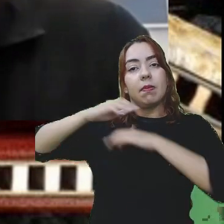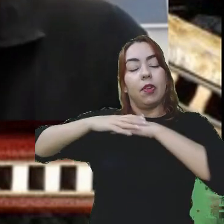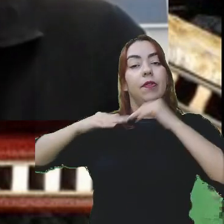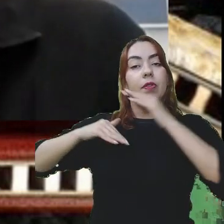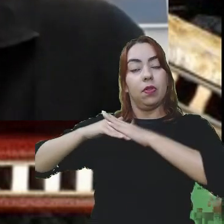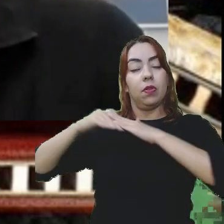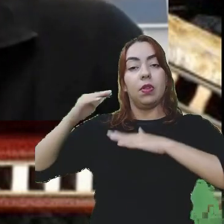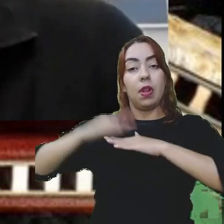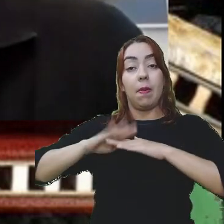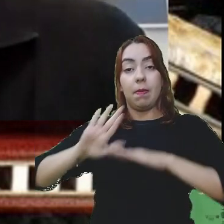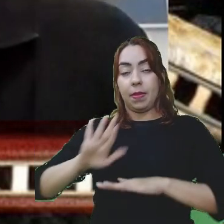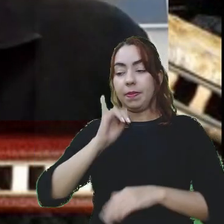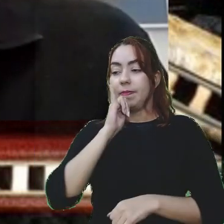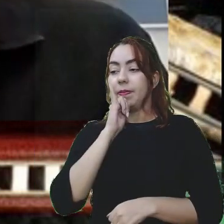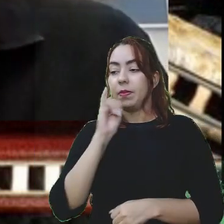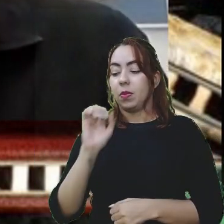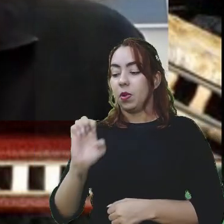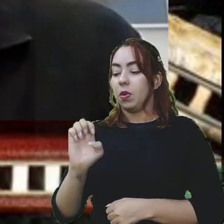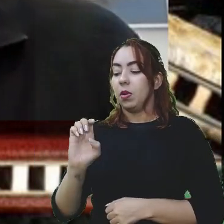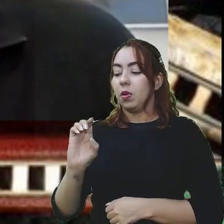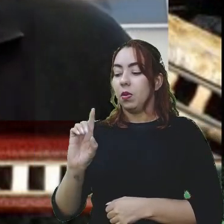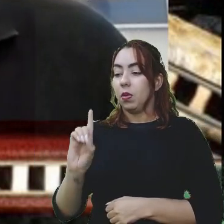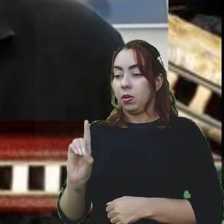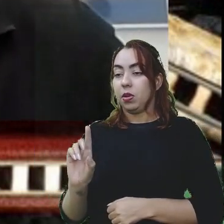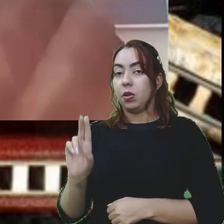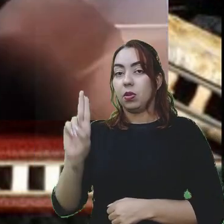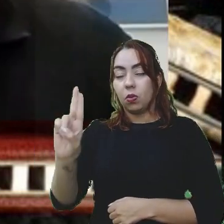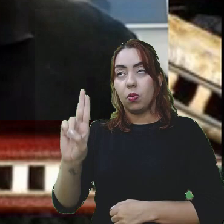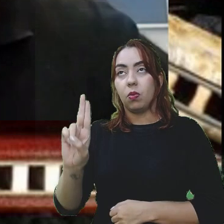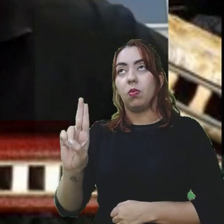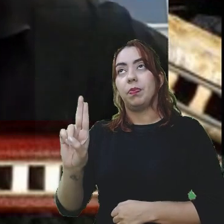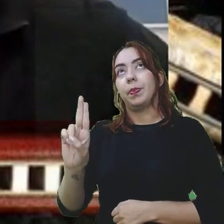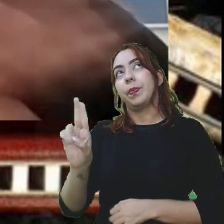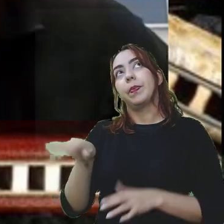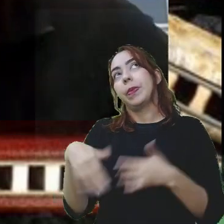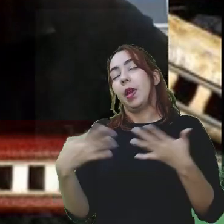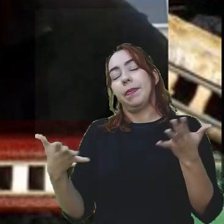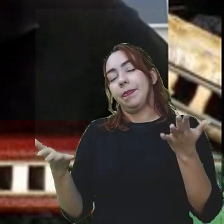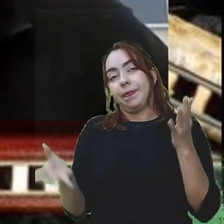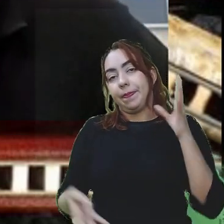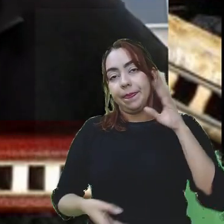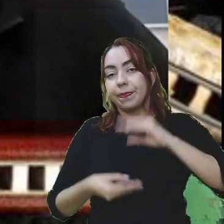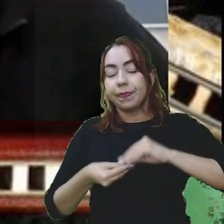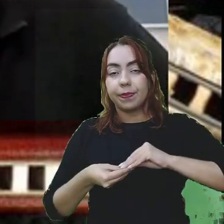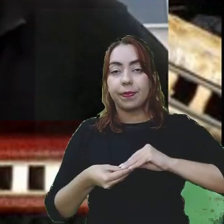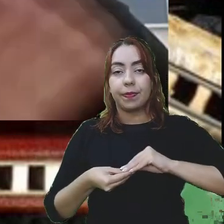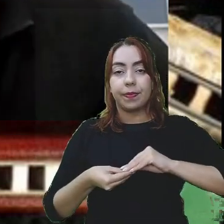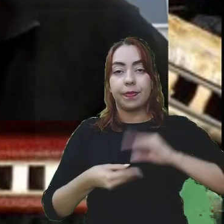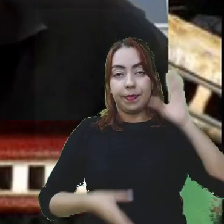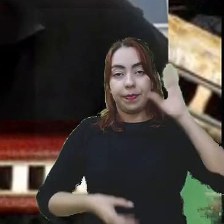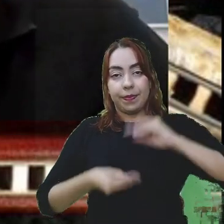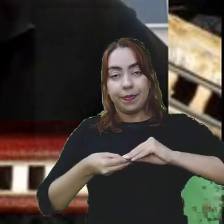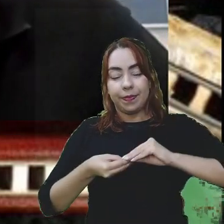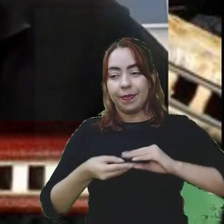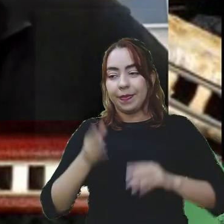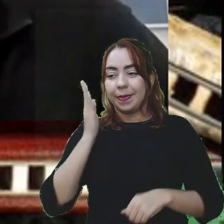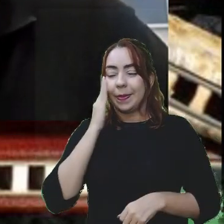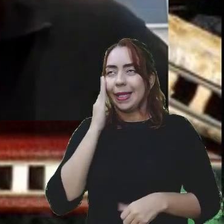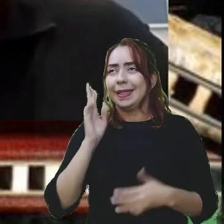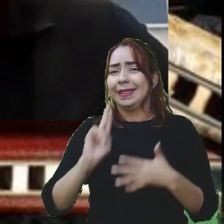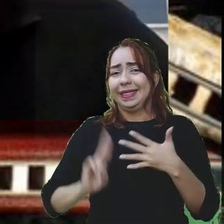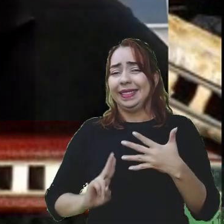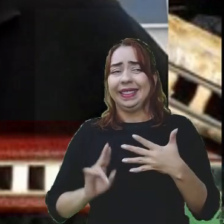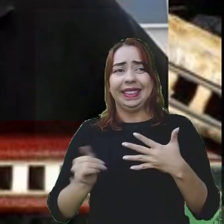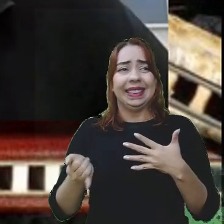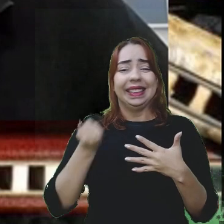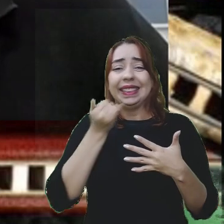seguinte, o Edu da Gaita, não deixar de mencionar, enfim, eu não vou. Chega que eu já deixei de falar um monte de nome aqui.